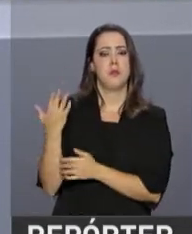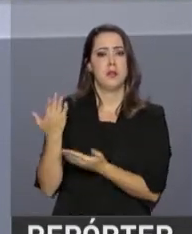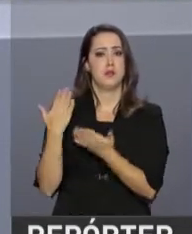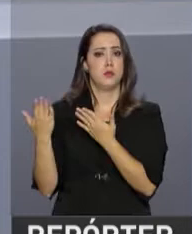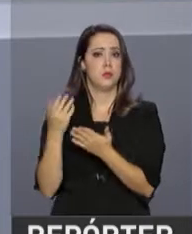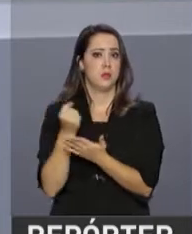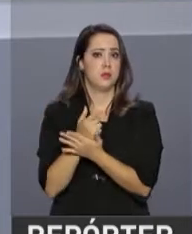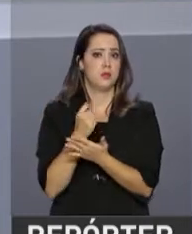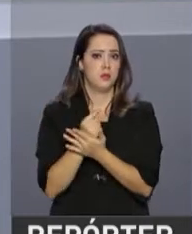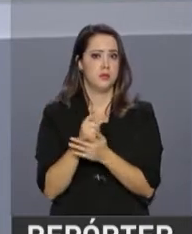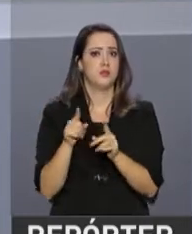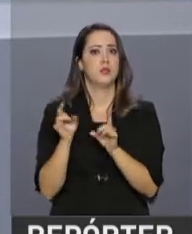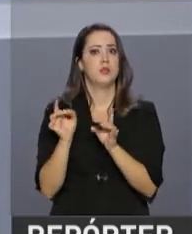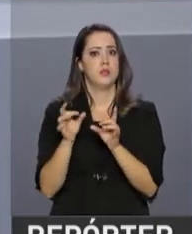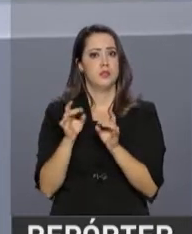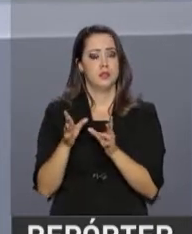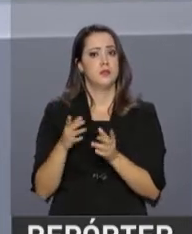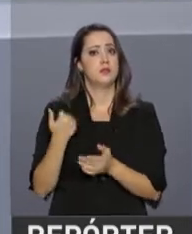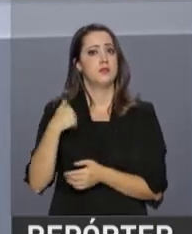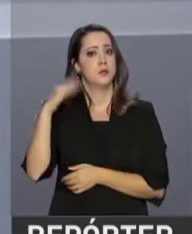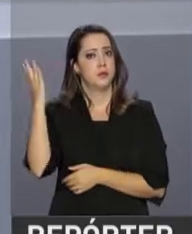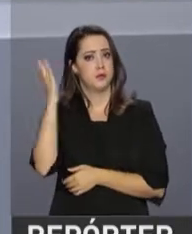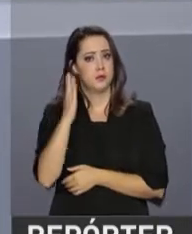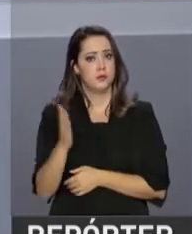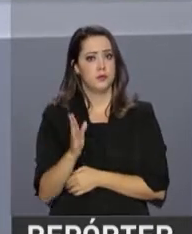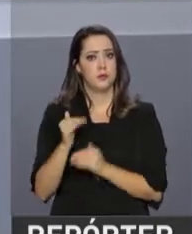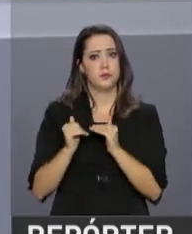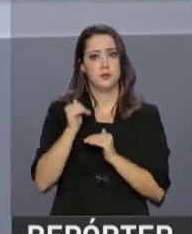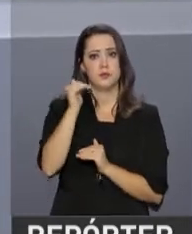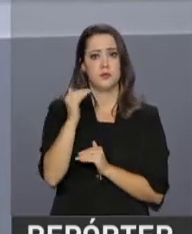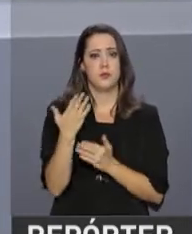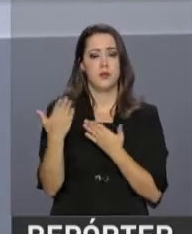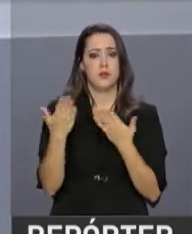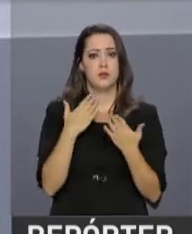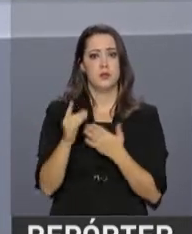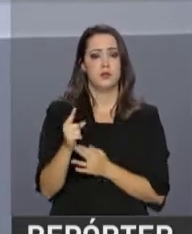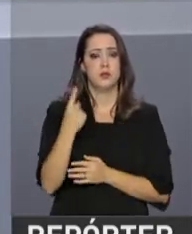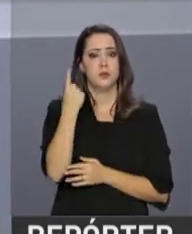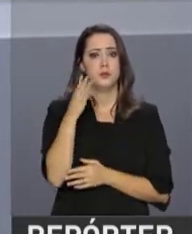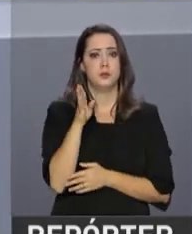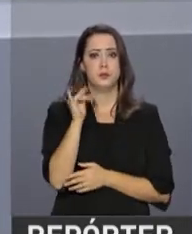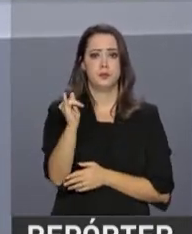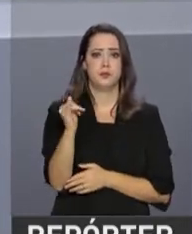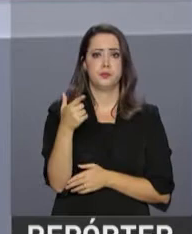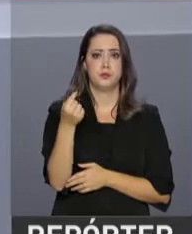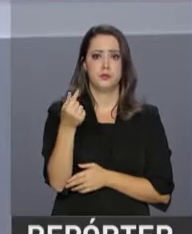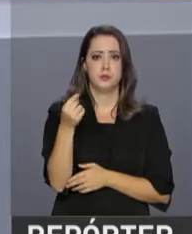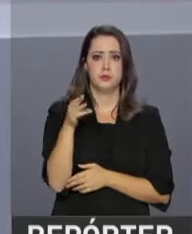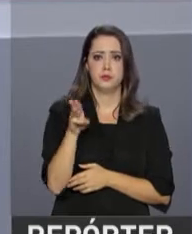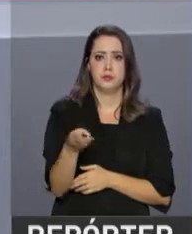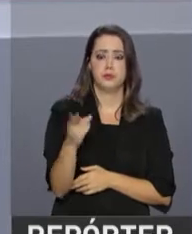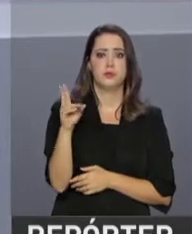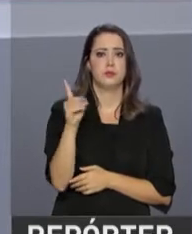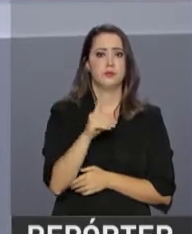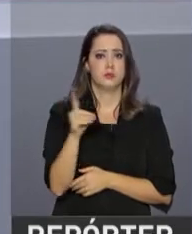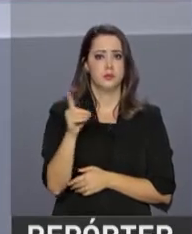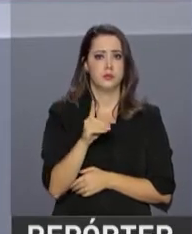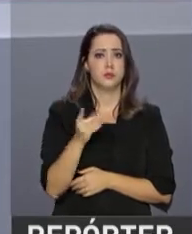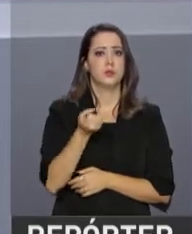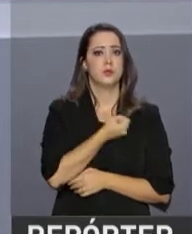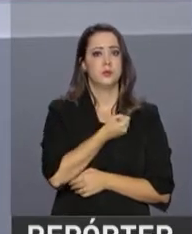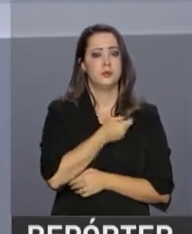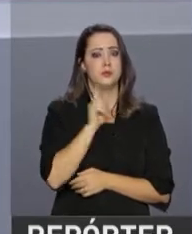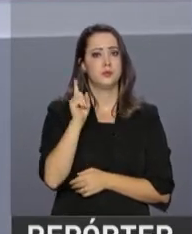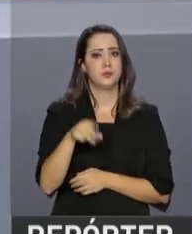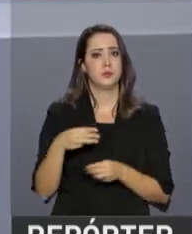importou as vendas para o exterior neste período superaram as importações em mais de 1 bilhão e 200 milhões de dólares